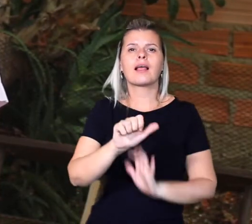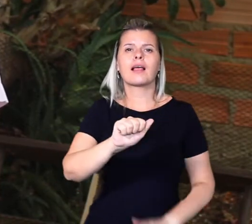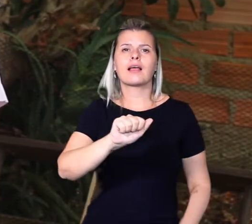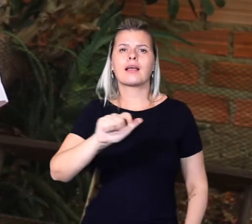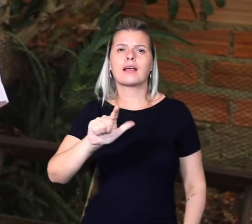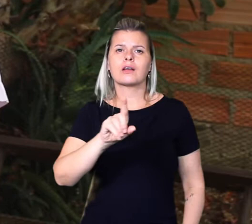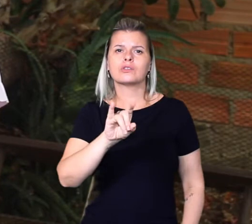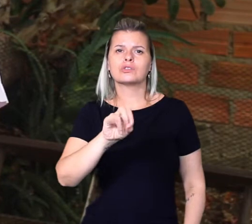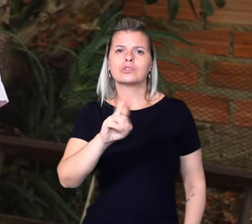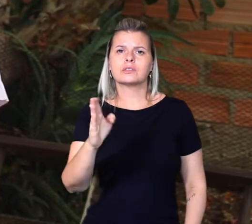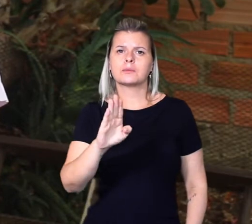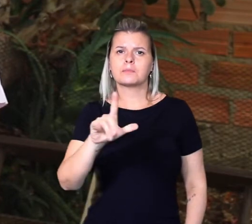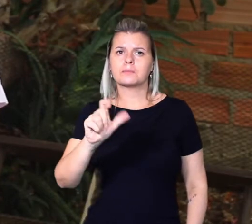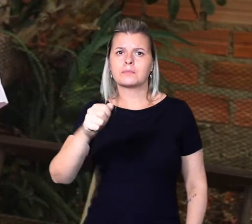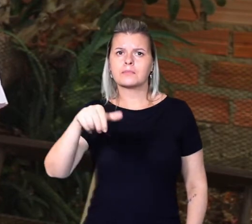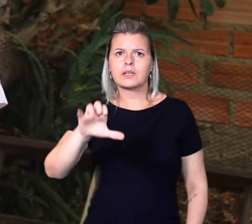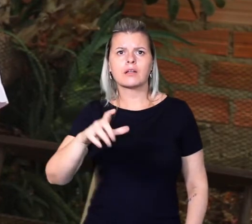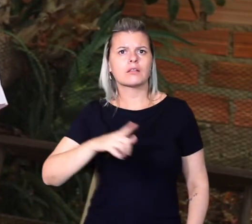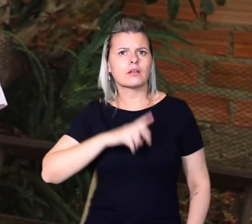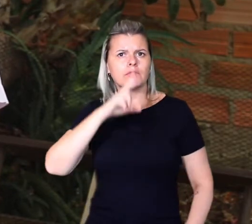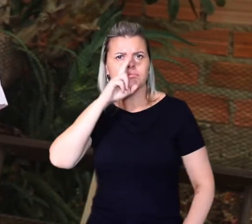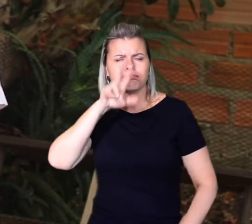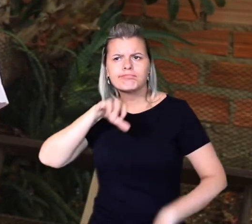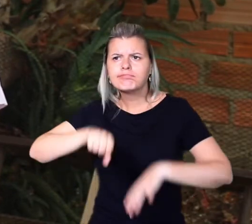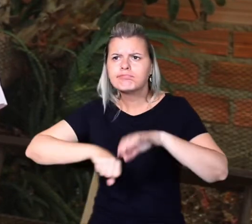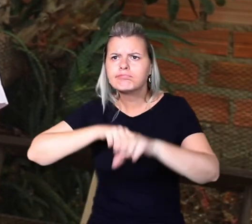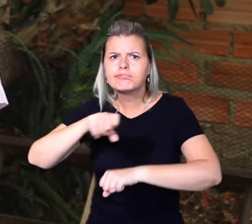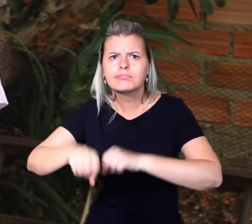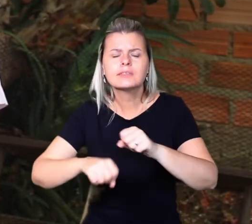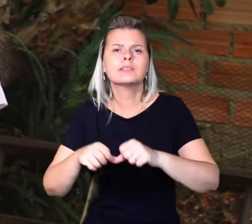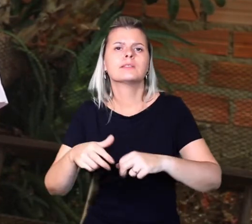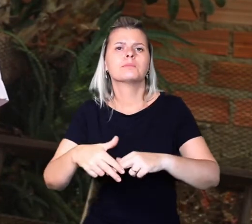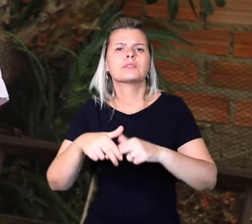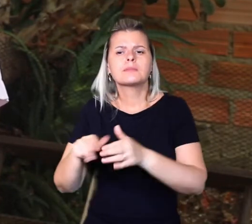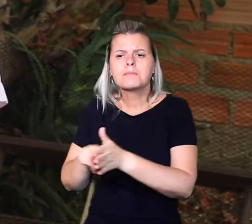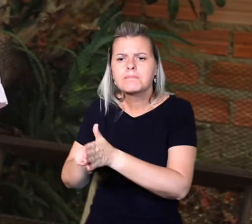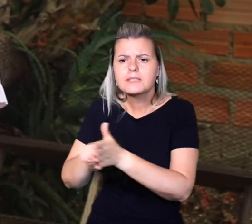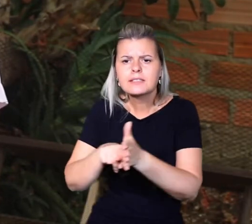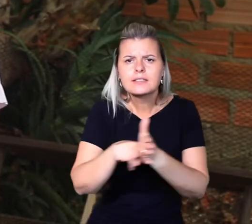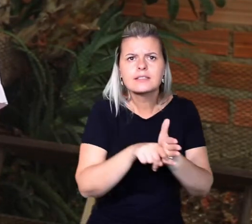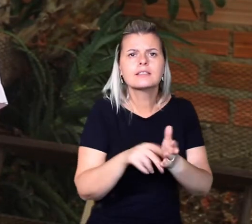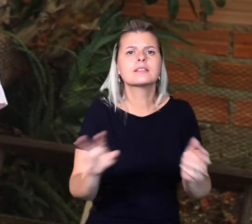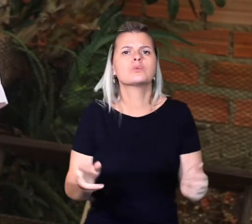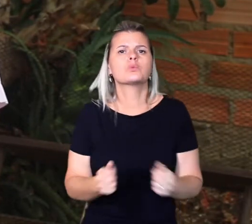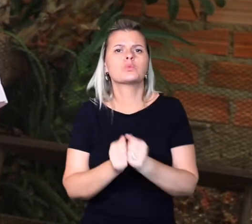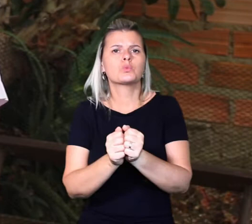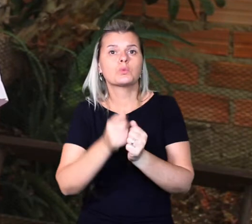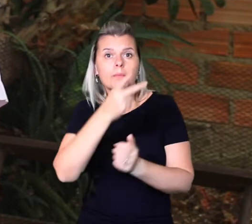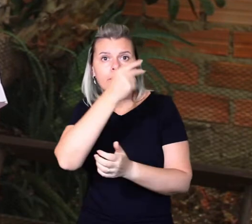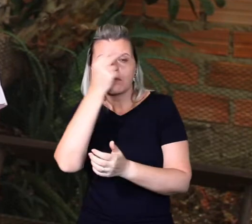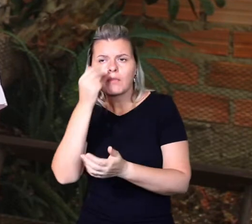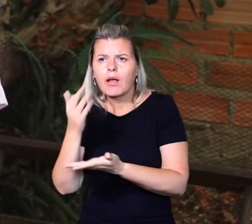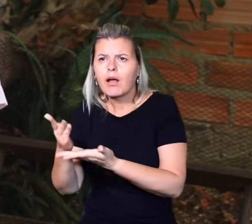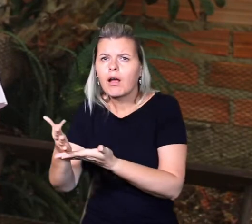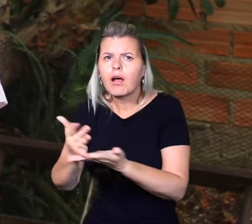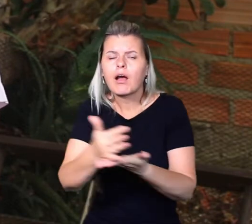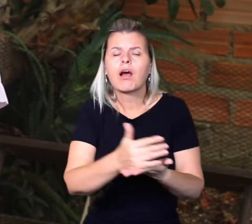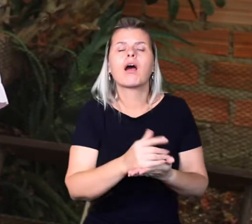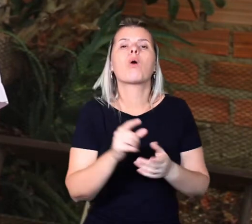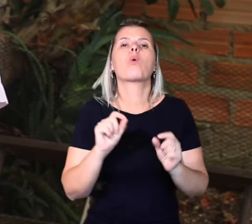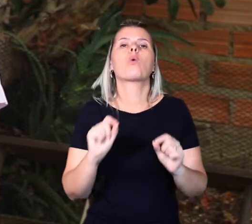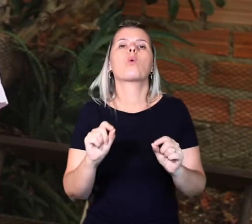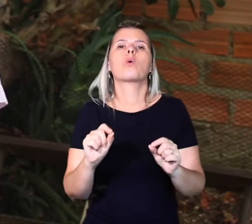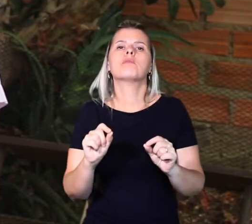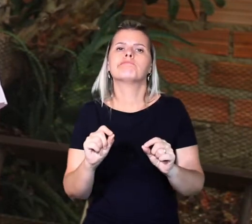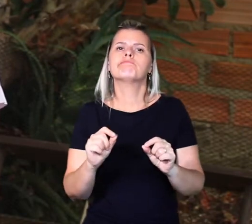uma busca ativa, e nessa busca ativa com as pesquisas quantitativas junto às prefeituras, foi colocado ali